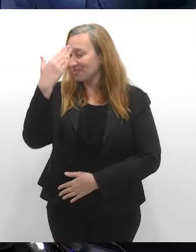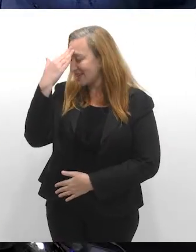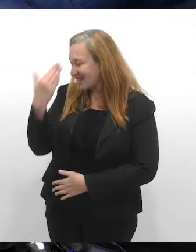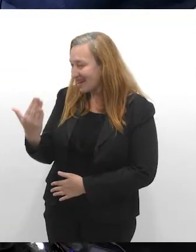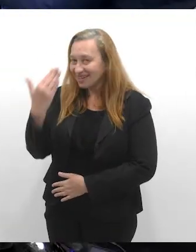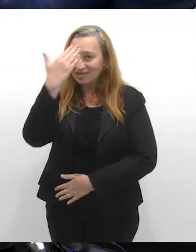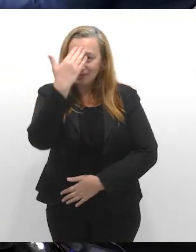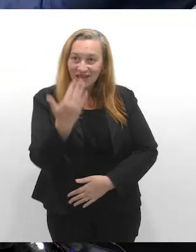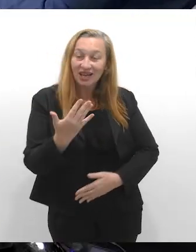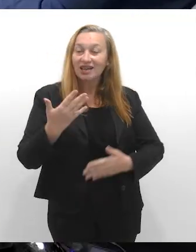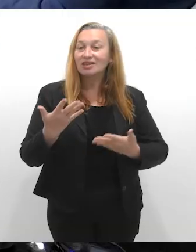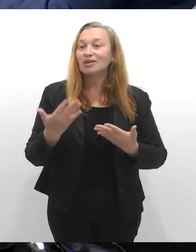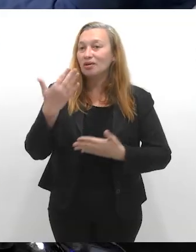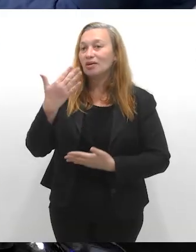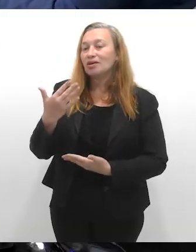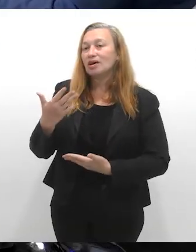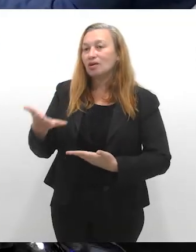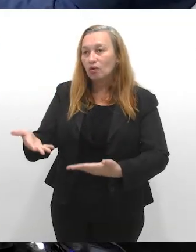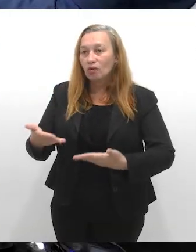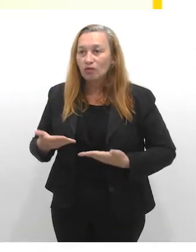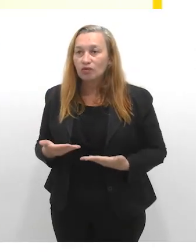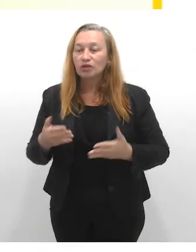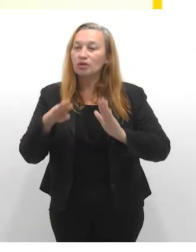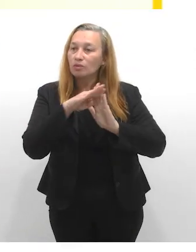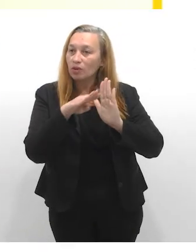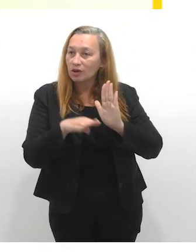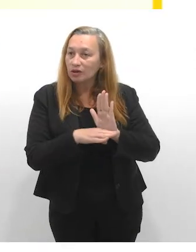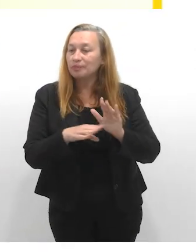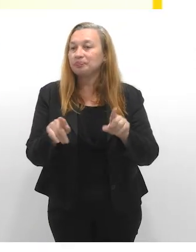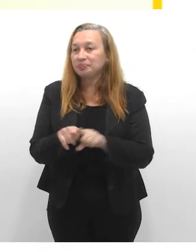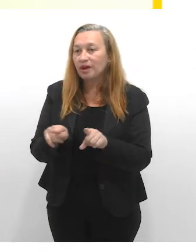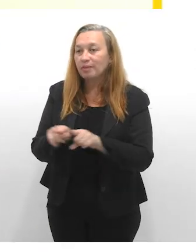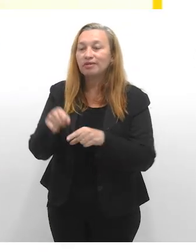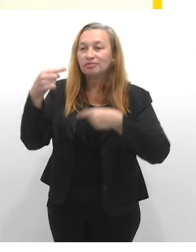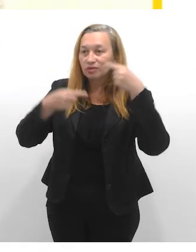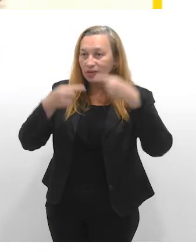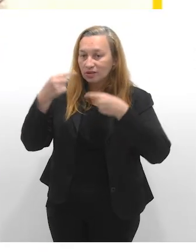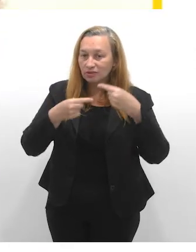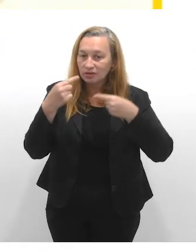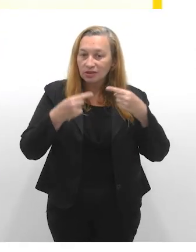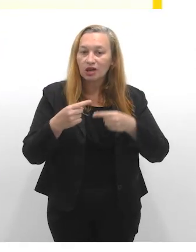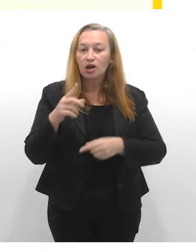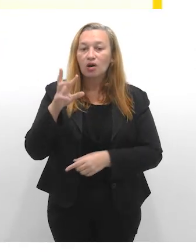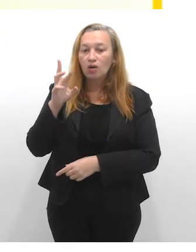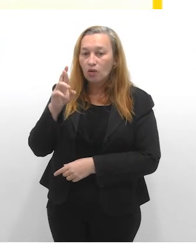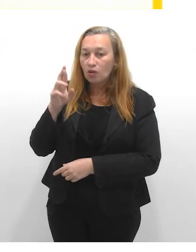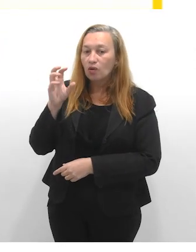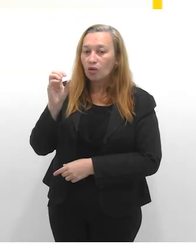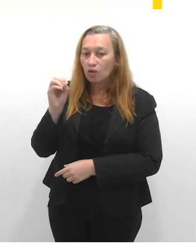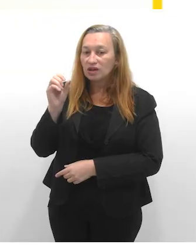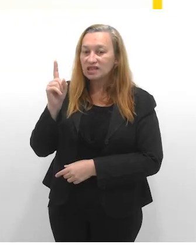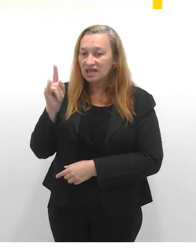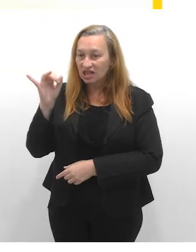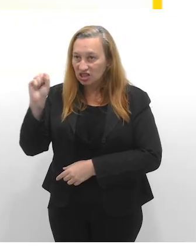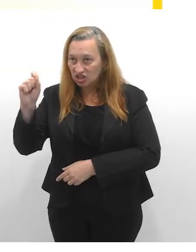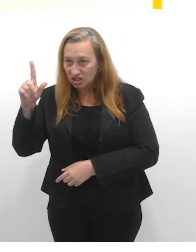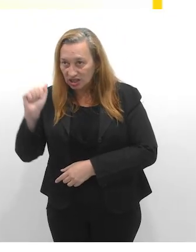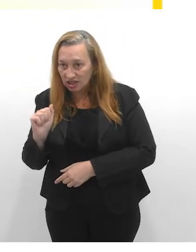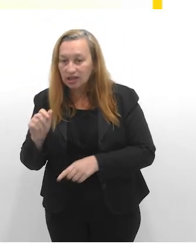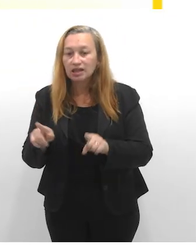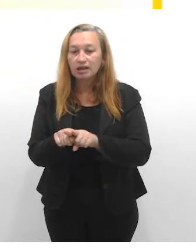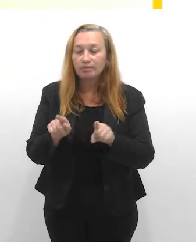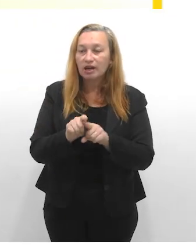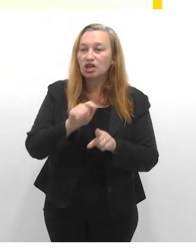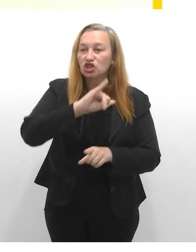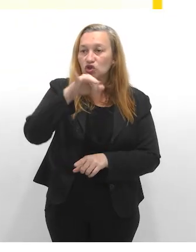Muito obrigada, agradeço o convite ao programa, agradeço também aí pelo debate que faremos, Rosângela, Júlio. Peço